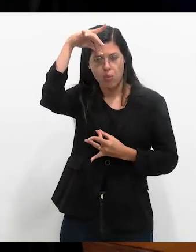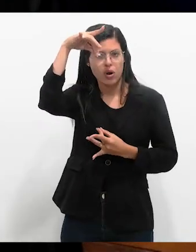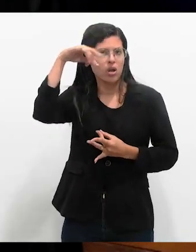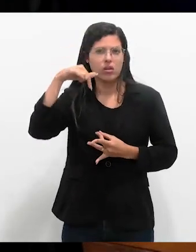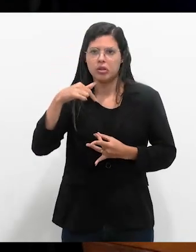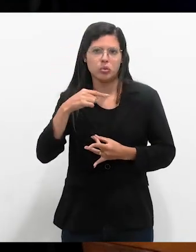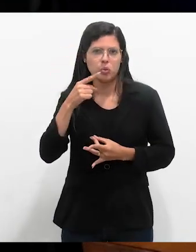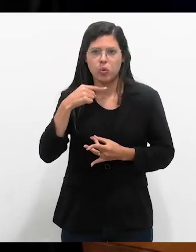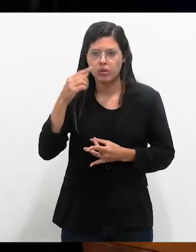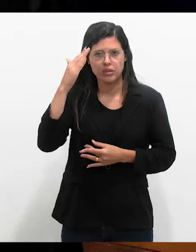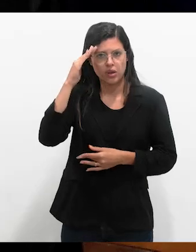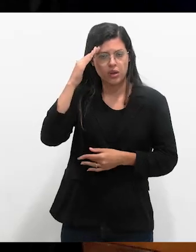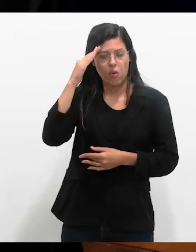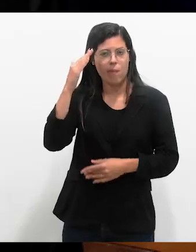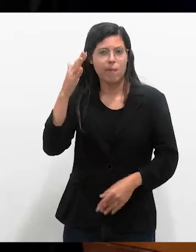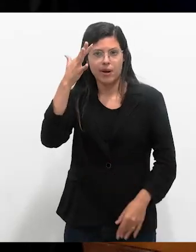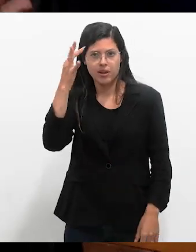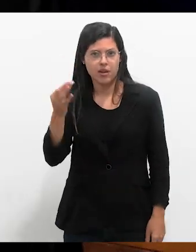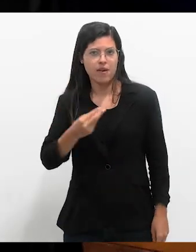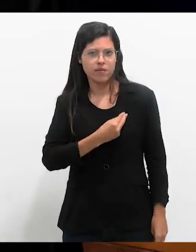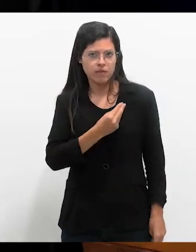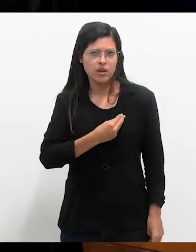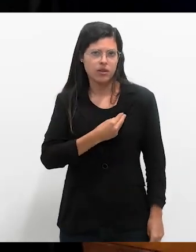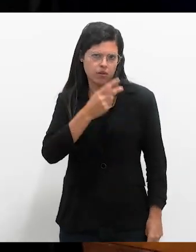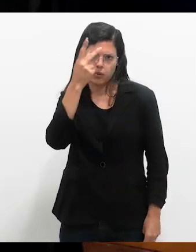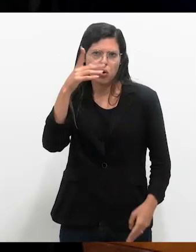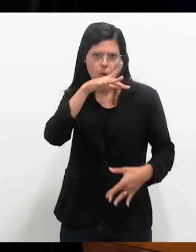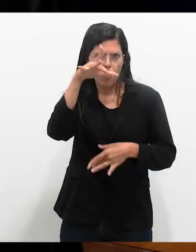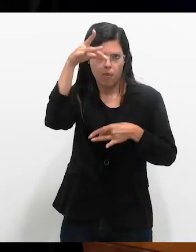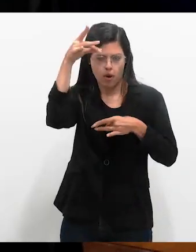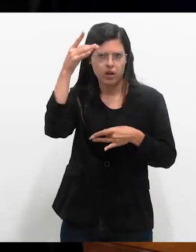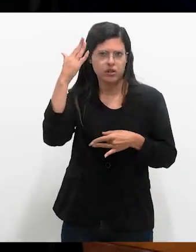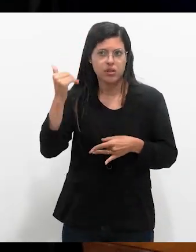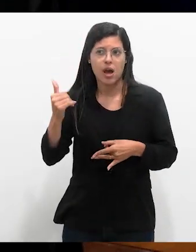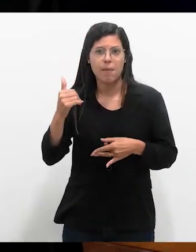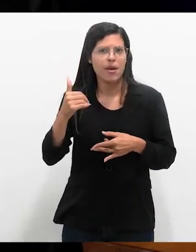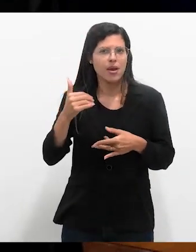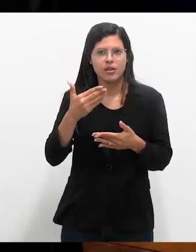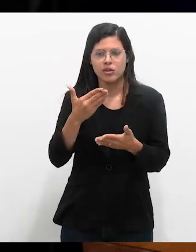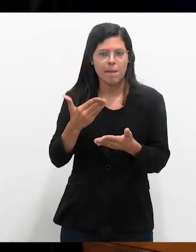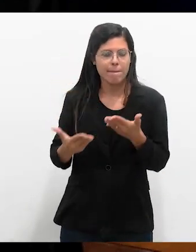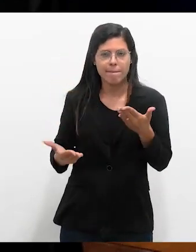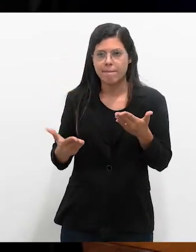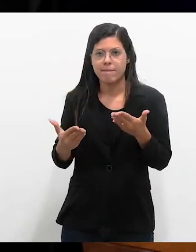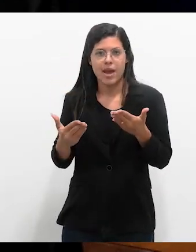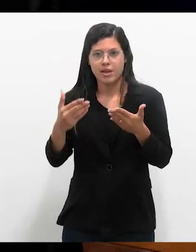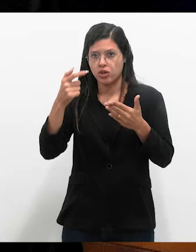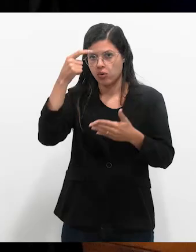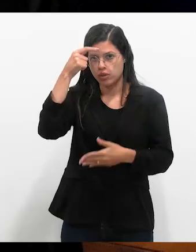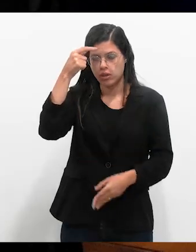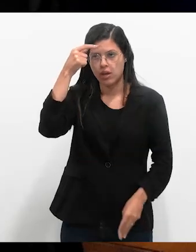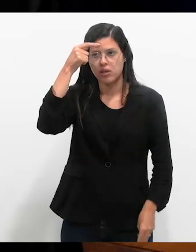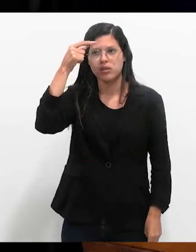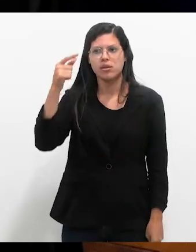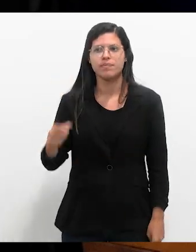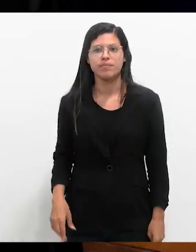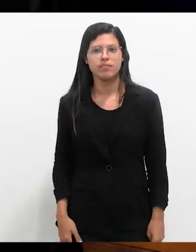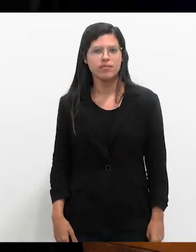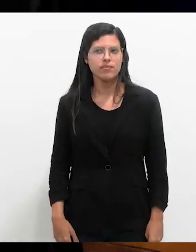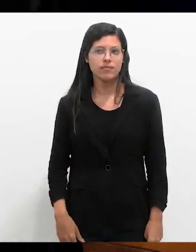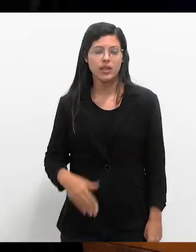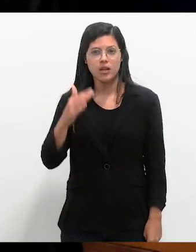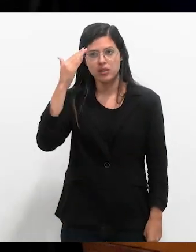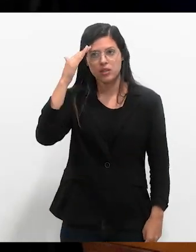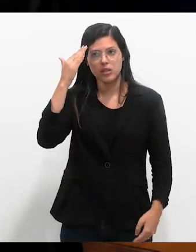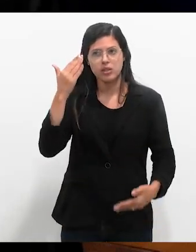incorporado, a gente não entende a vida, né? Quem incorpora pode dizer isso, a gente perde completamente a consciência. E a